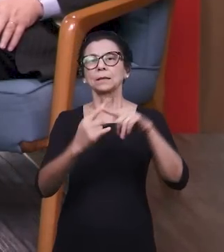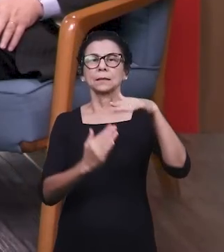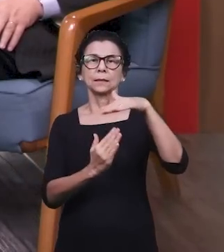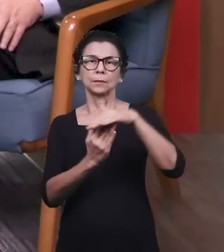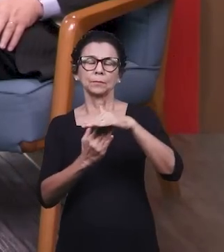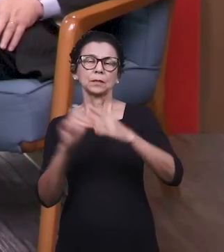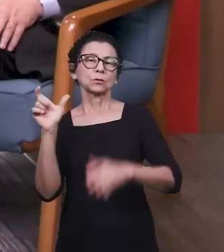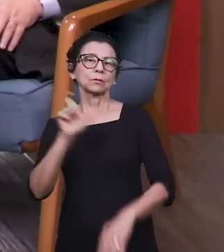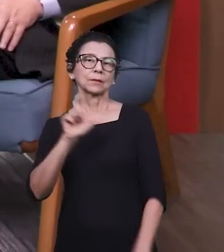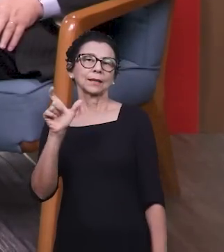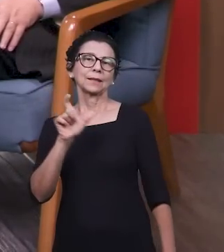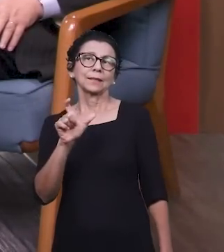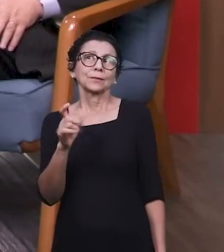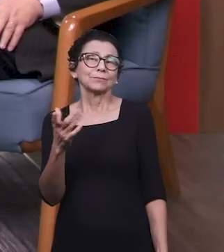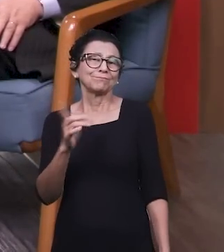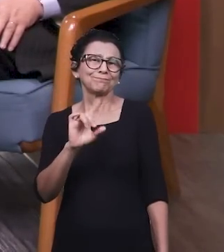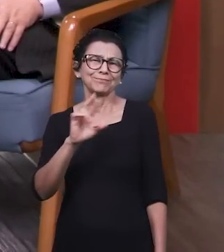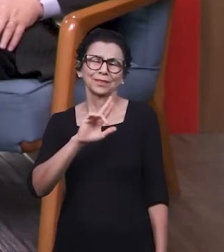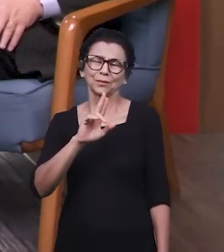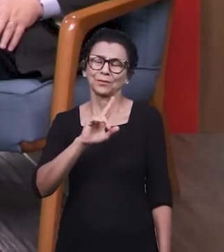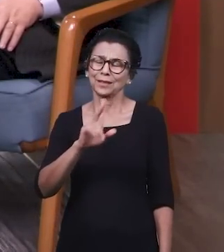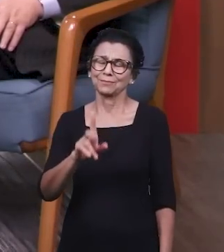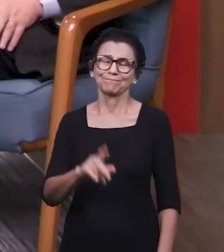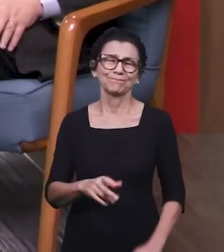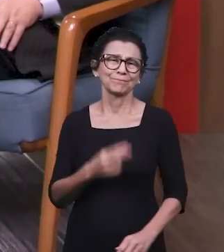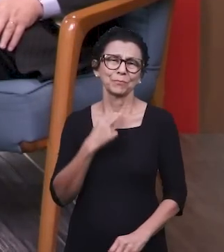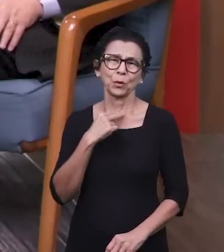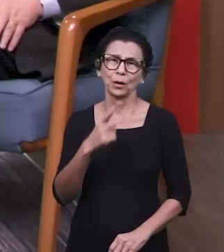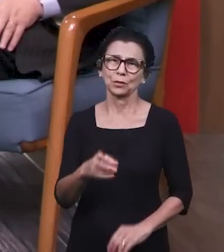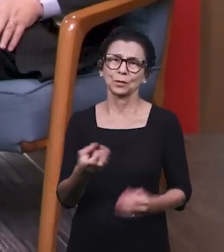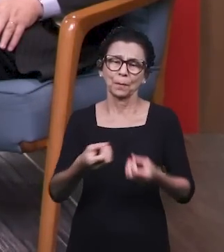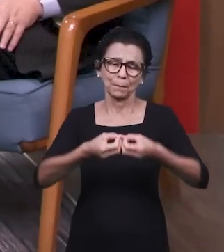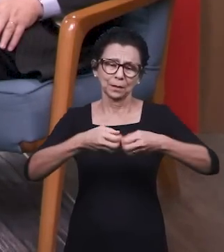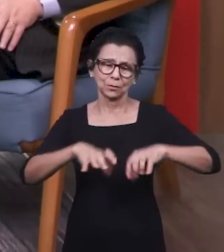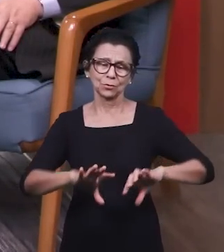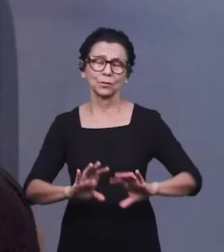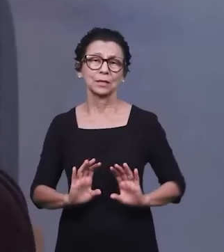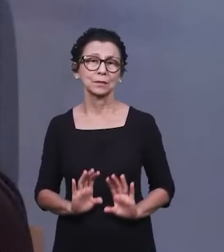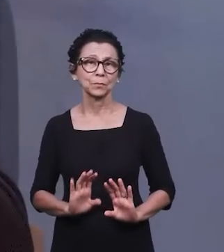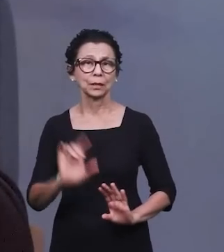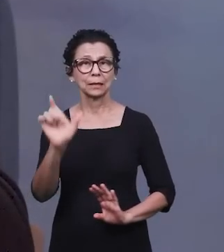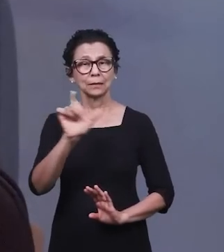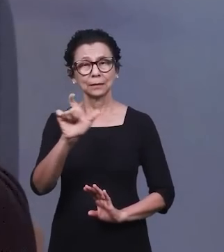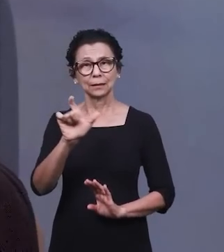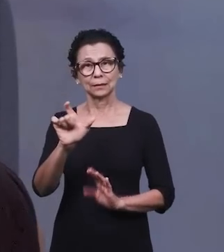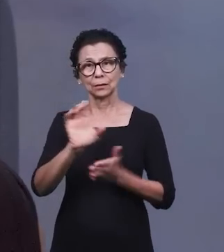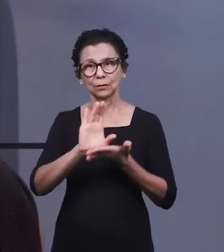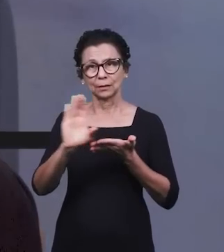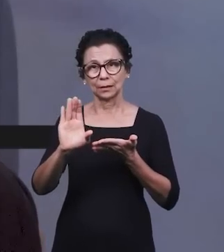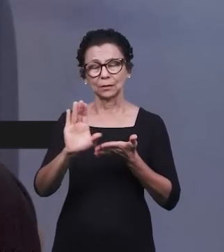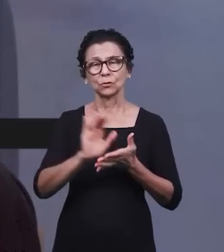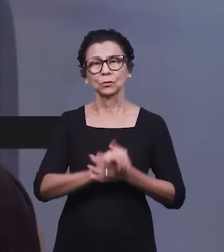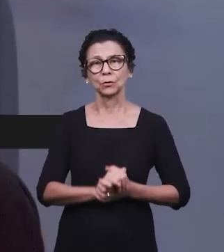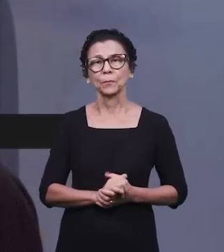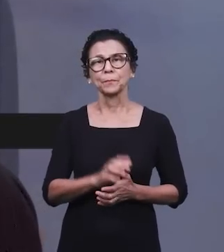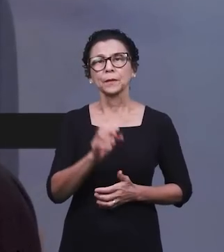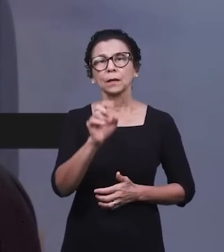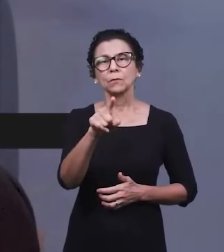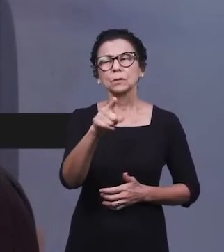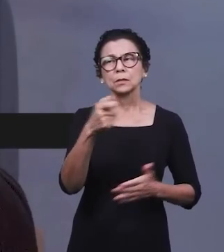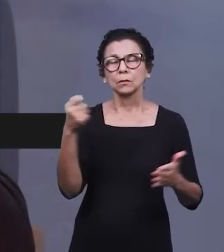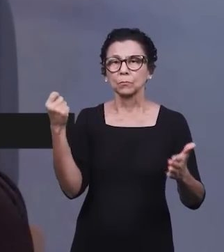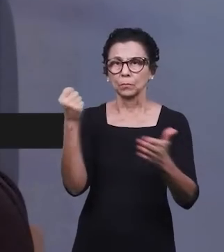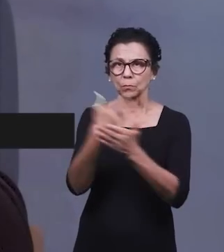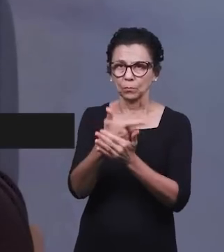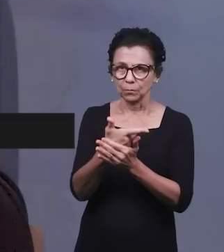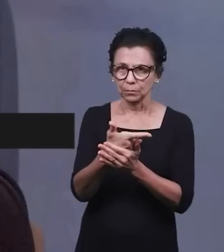saudável financeiramente e que em algum momento vai trazer um prejuízo. O que a gente fala sobre cartão de crédito é que sempre que você for fazer uma compra no